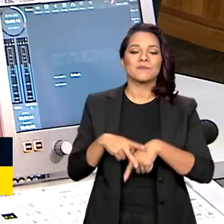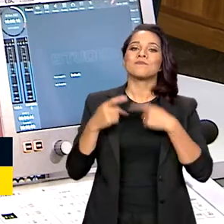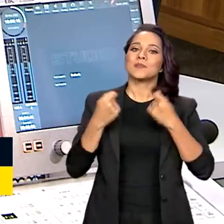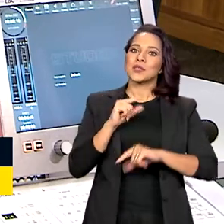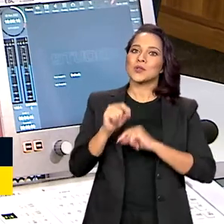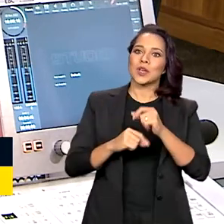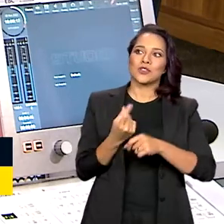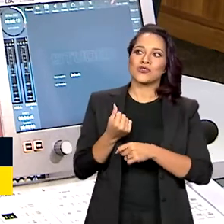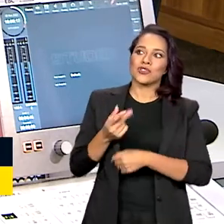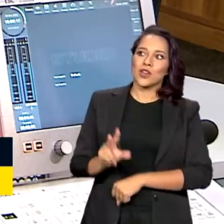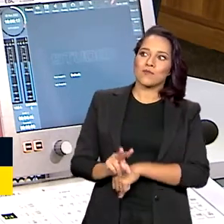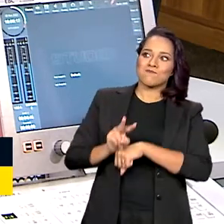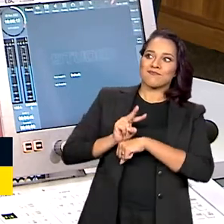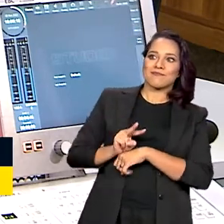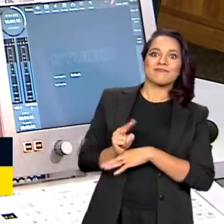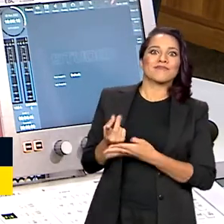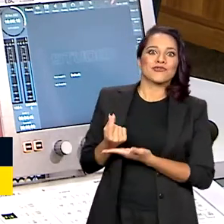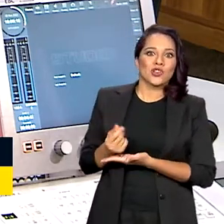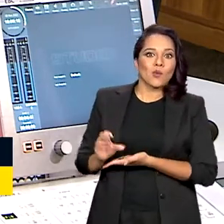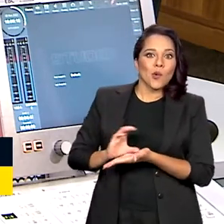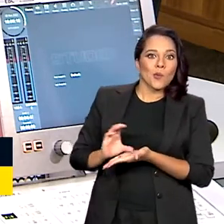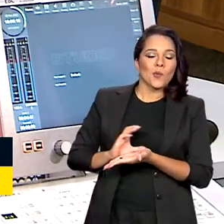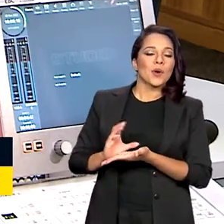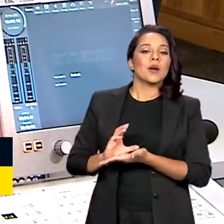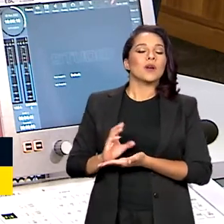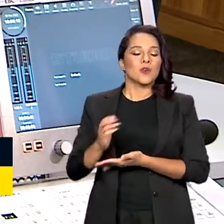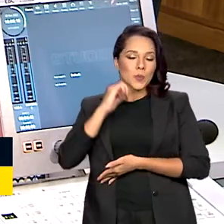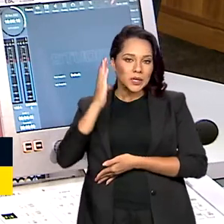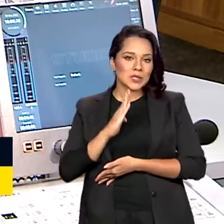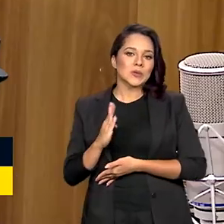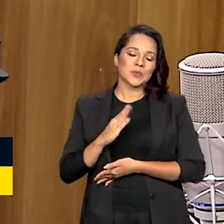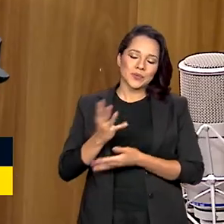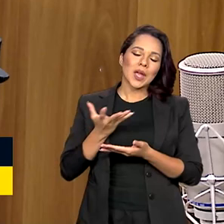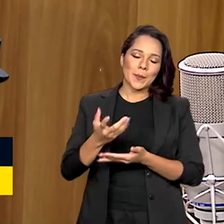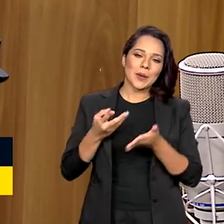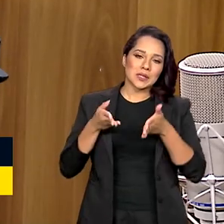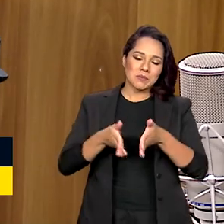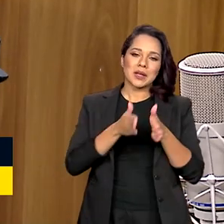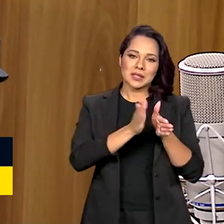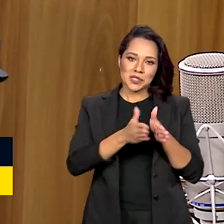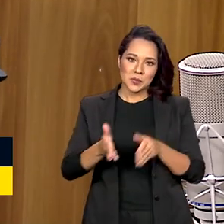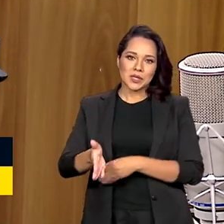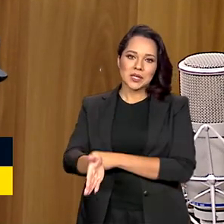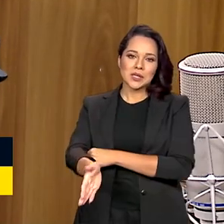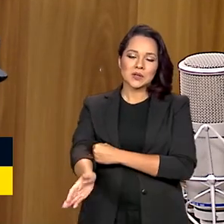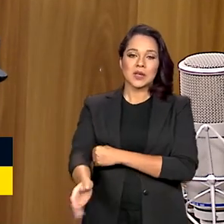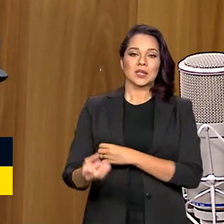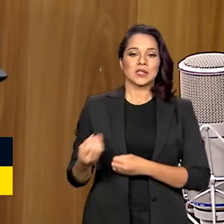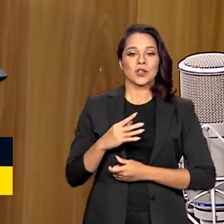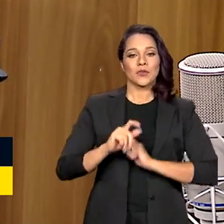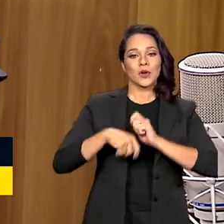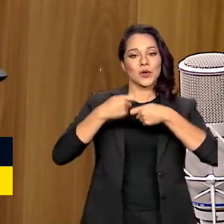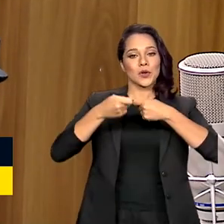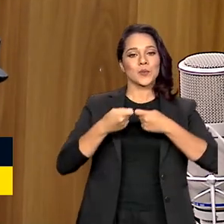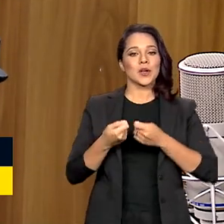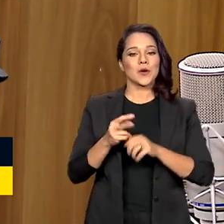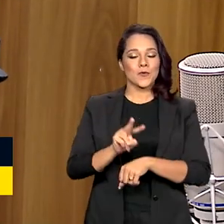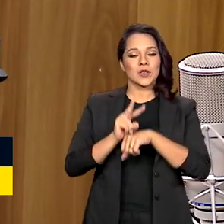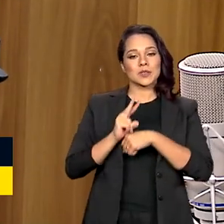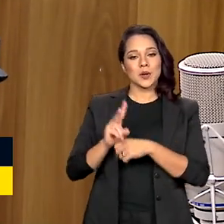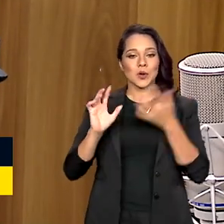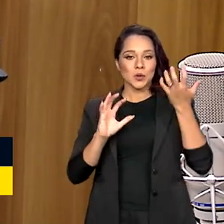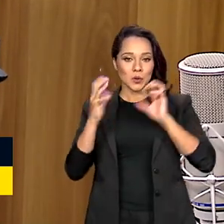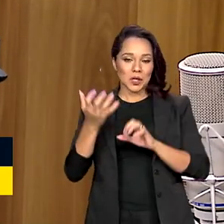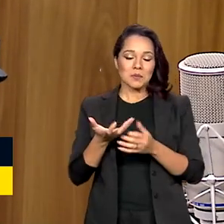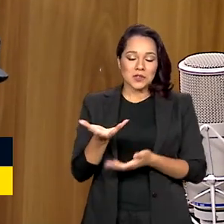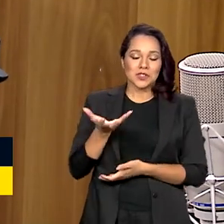de financiamento em volumes relevantes. E o Brasil também busca aí fazer parte desse processo, dessa nova economia via financiamentos climáticos.